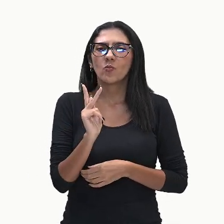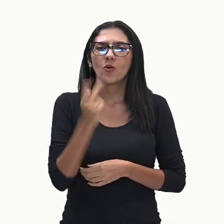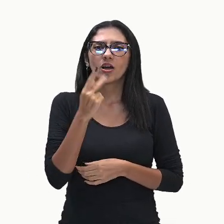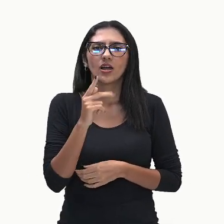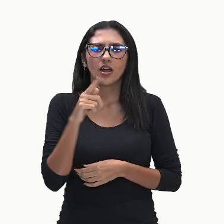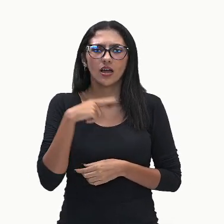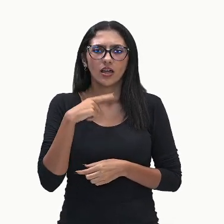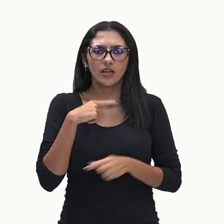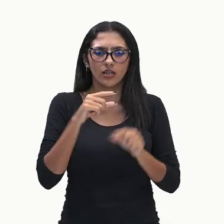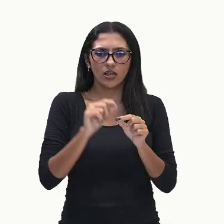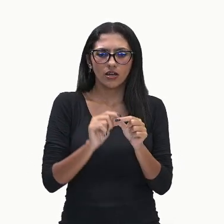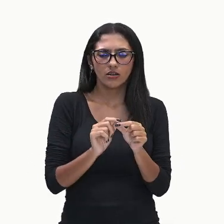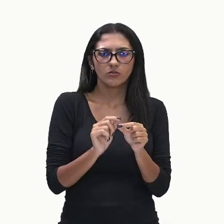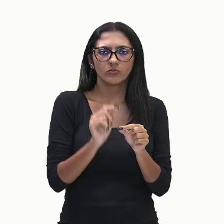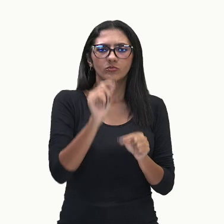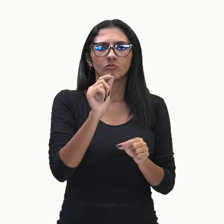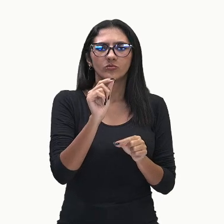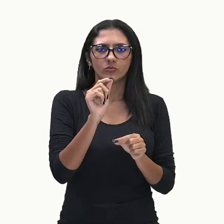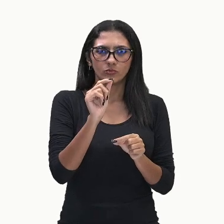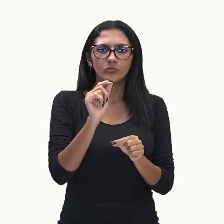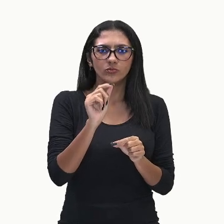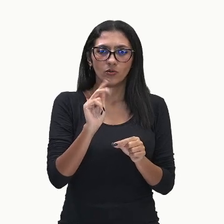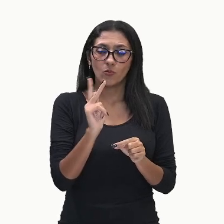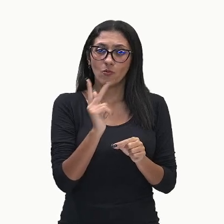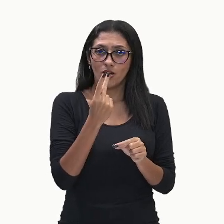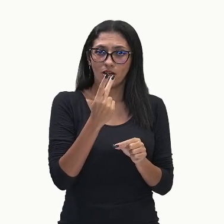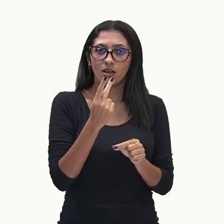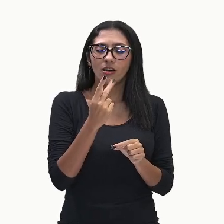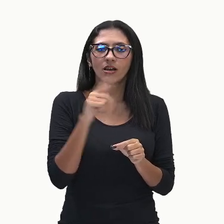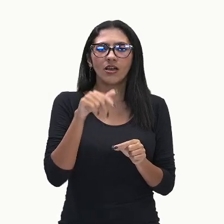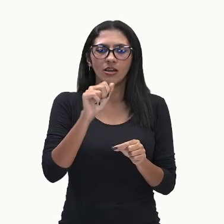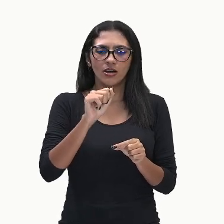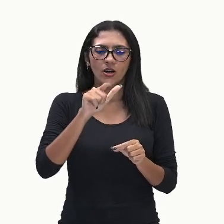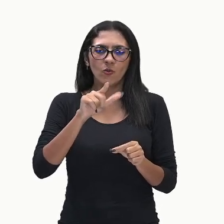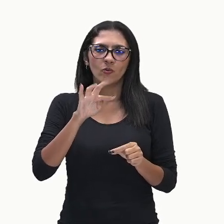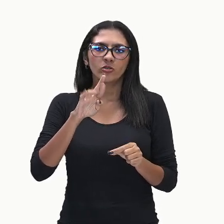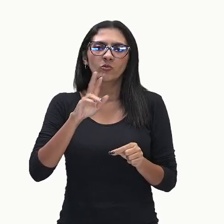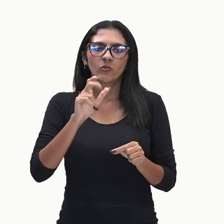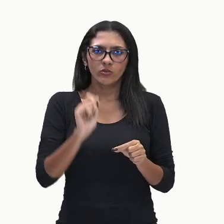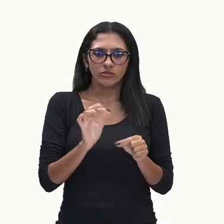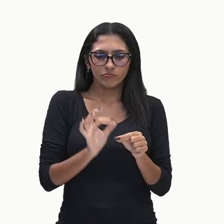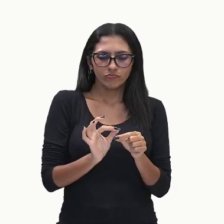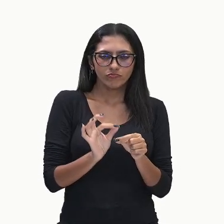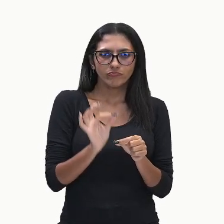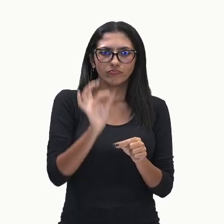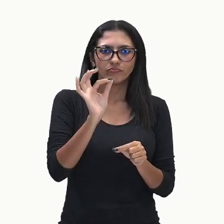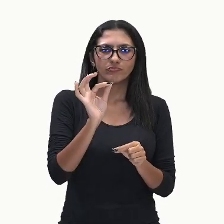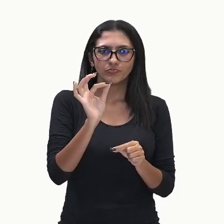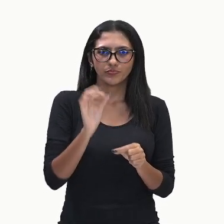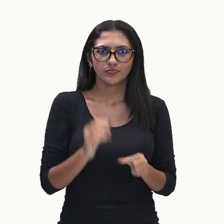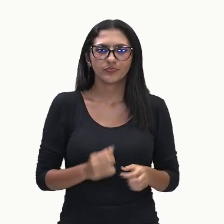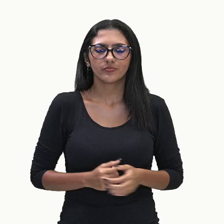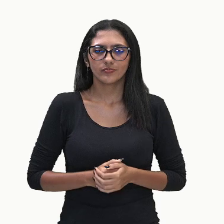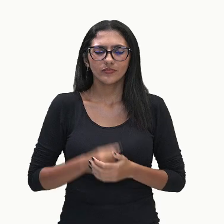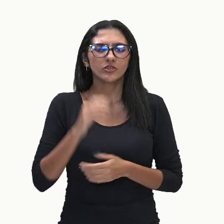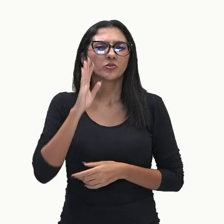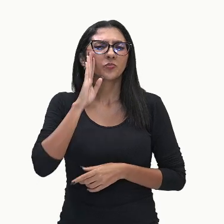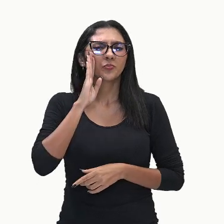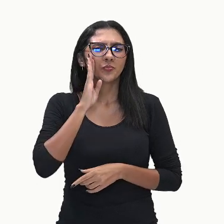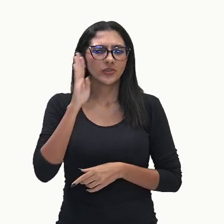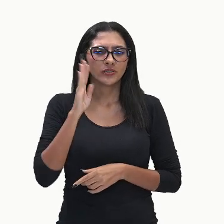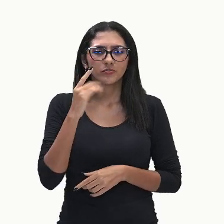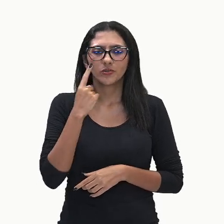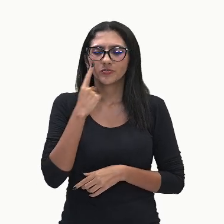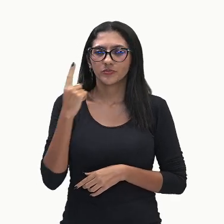a nossa altura, ou na verdade, a altura do cone, e o principal que é